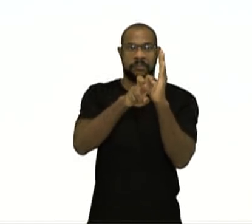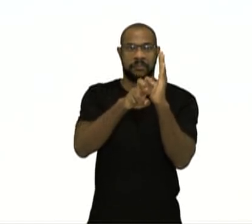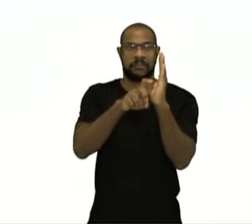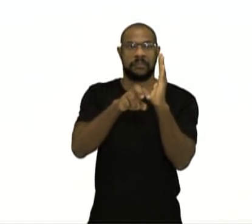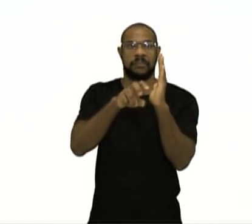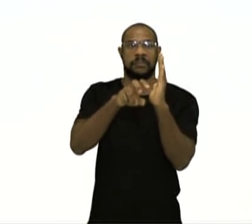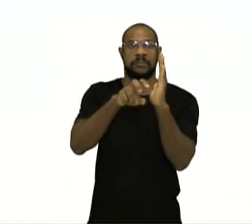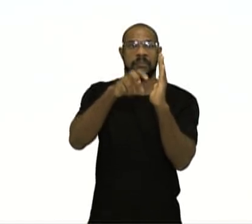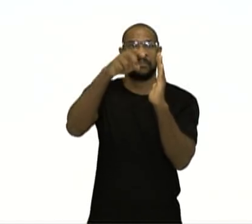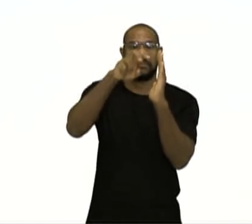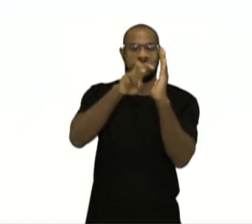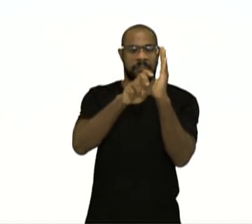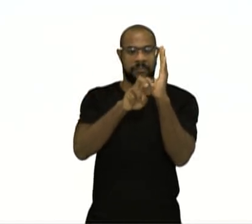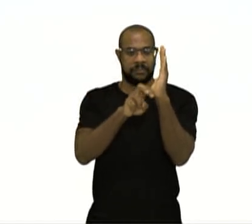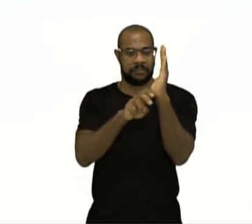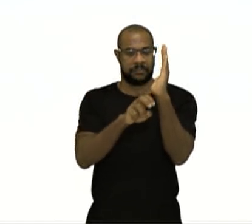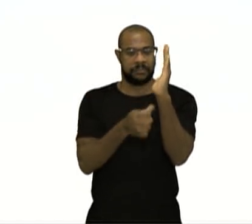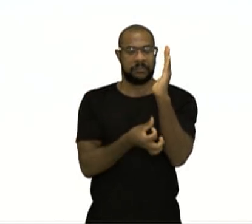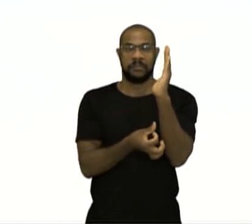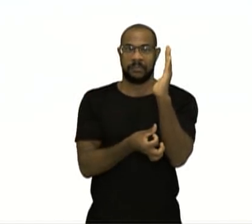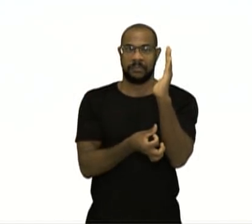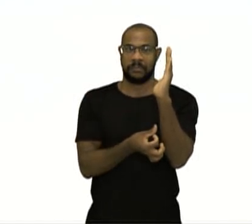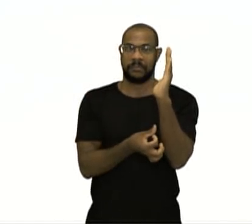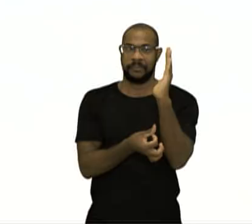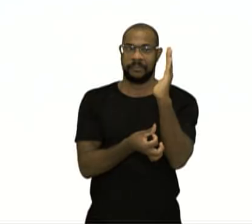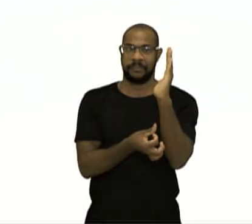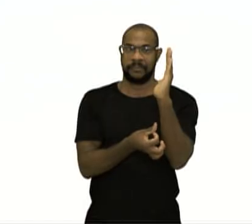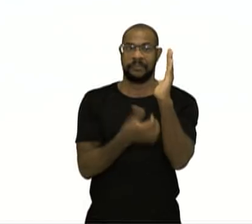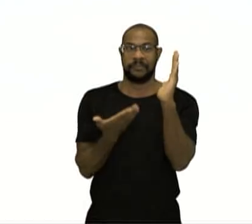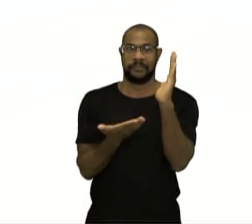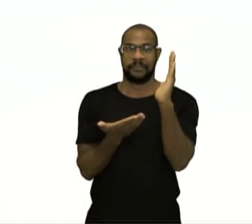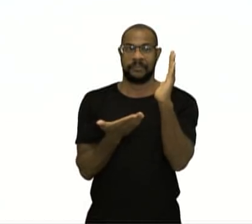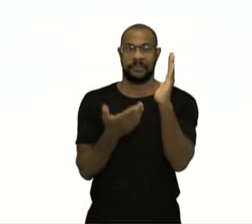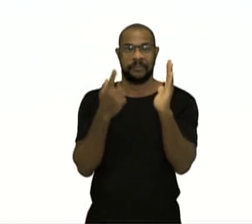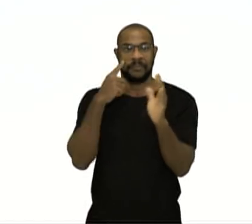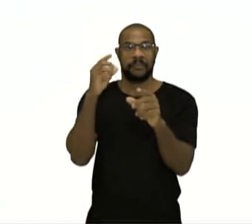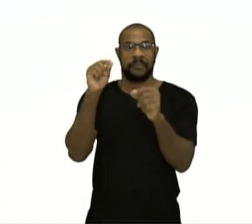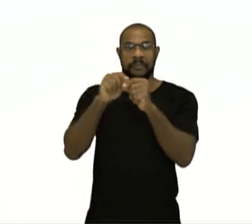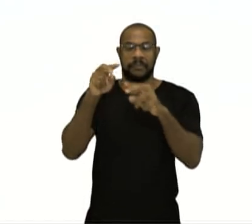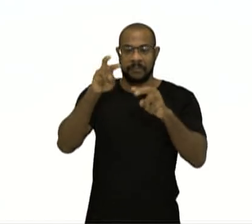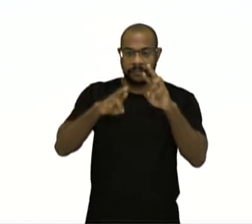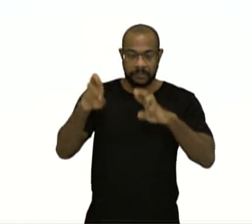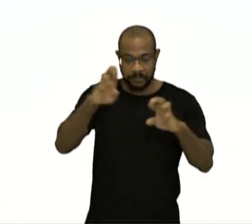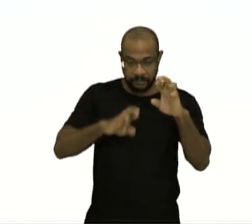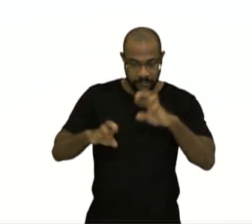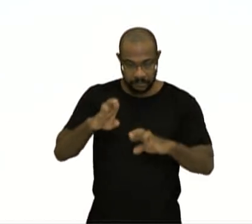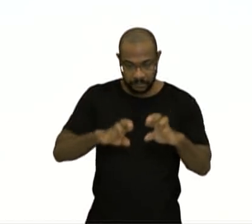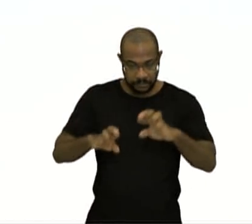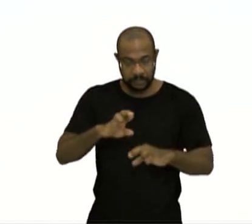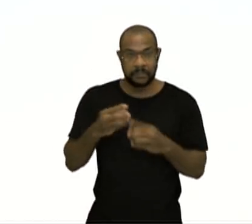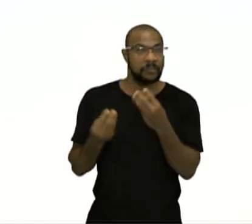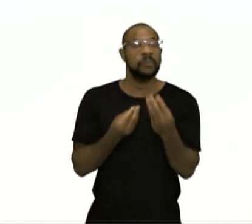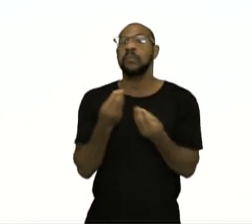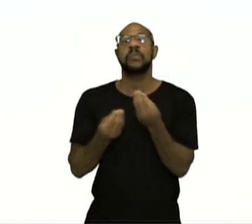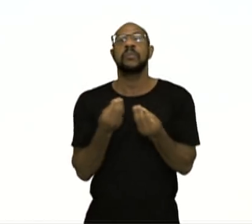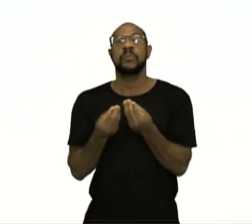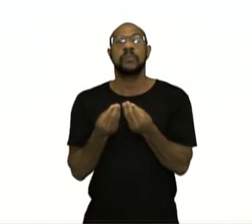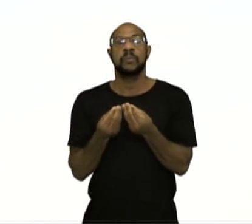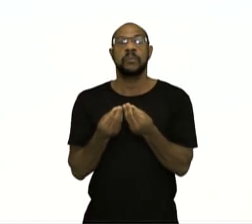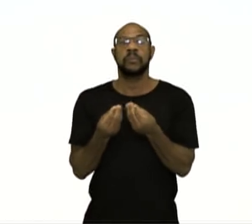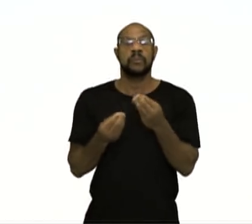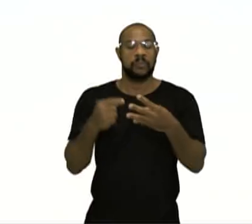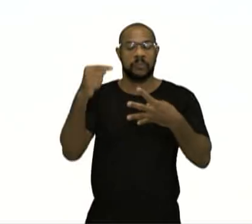e depois desceu 6, então menos 6. E assim vocês vão fazer a mesma análise nos outros para verificar em qual